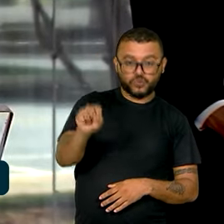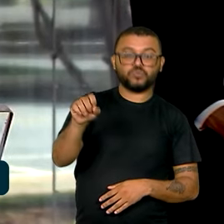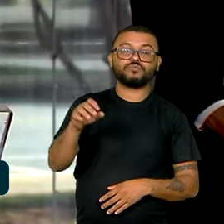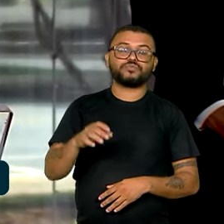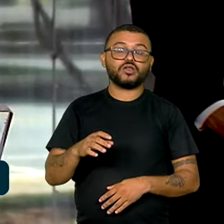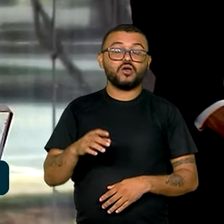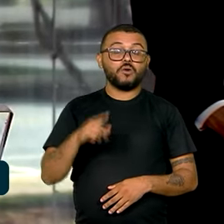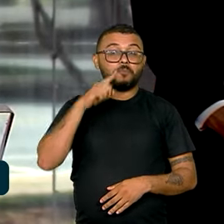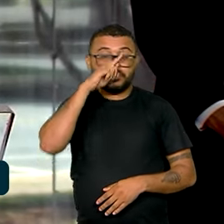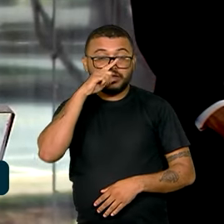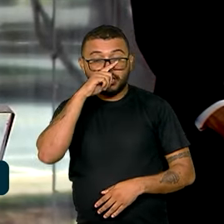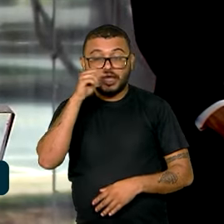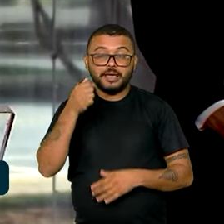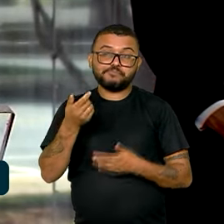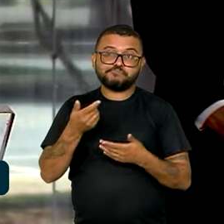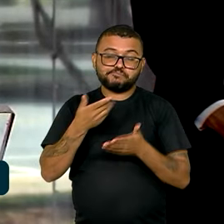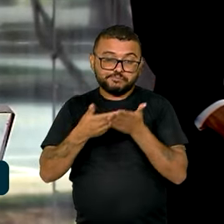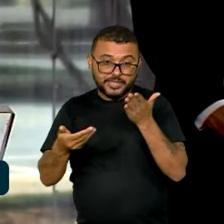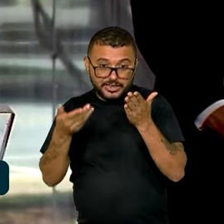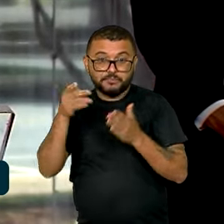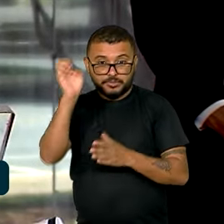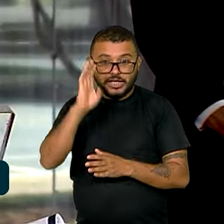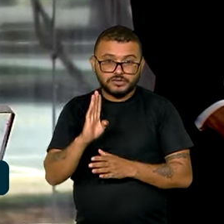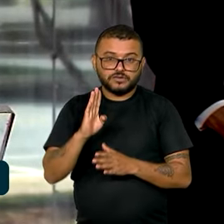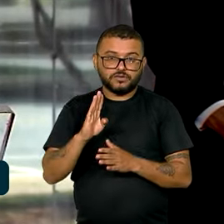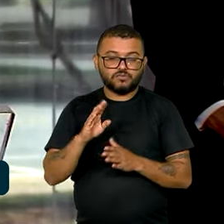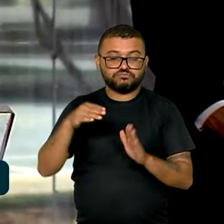Risco Brasil, ele caiu